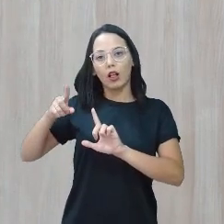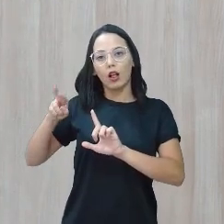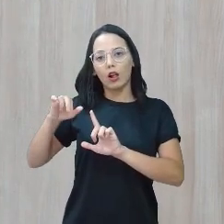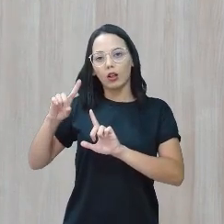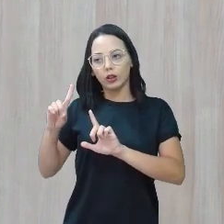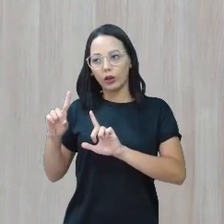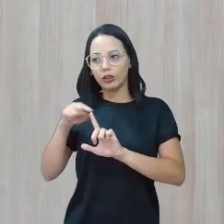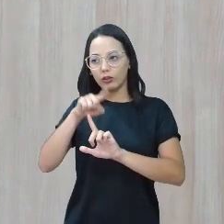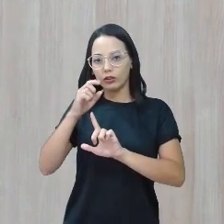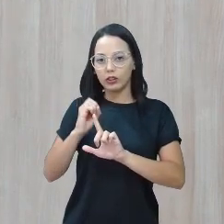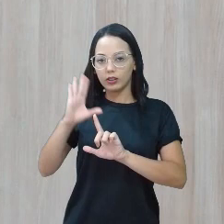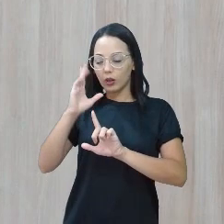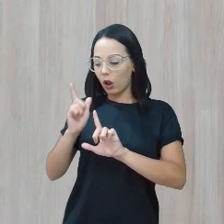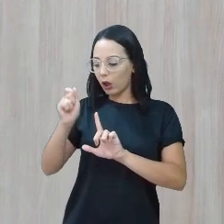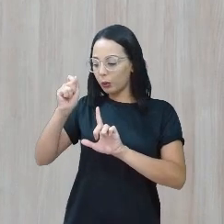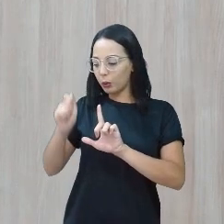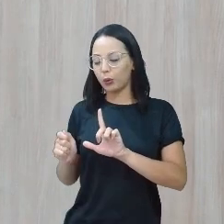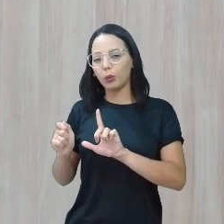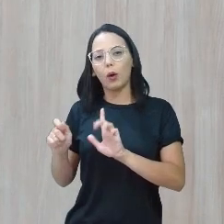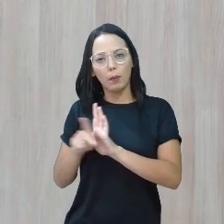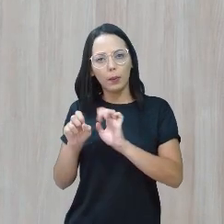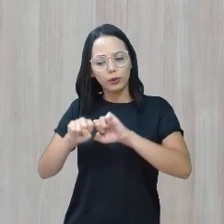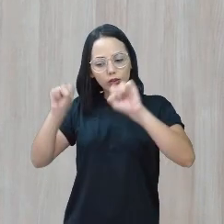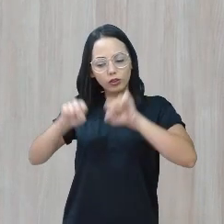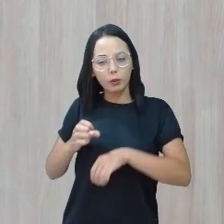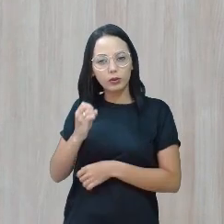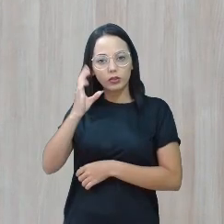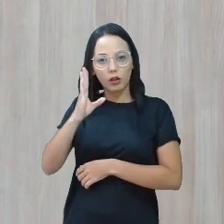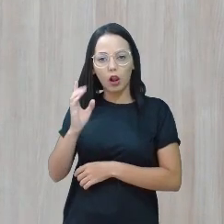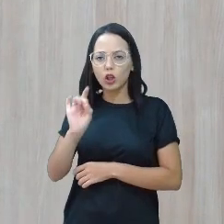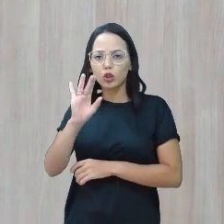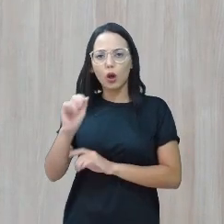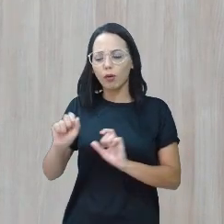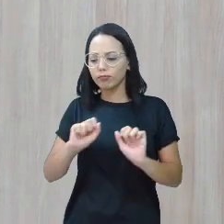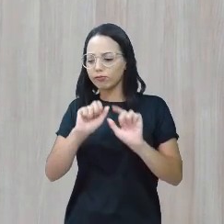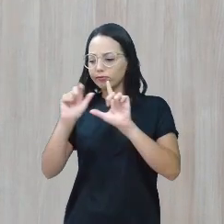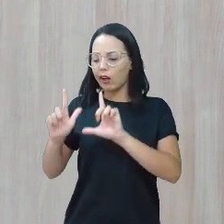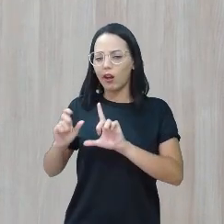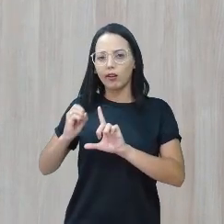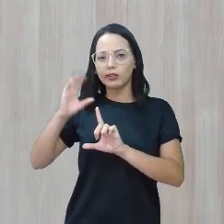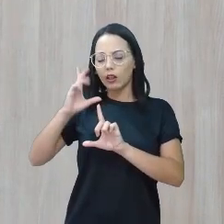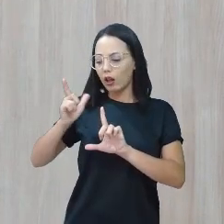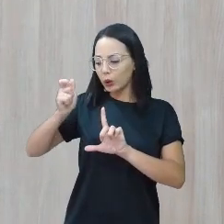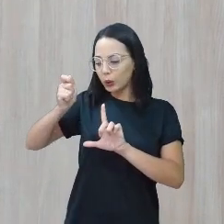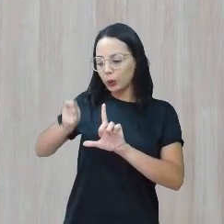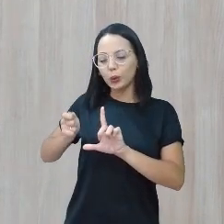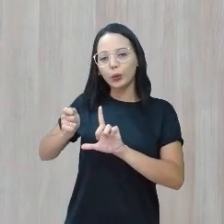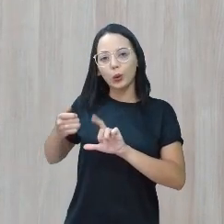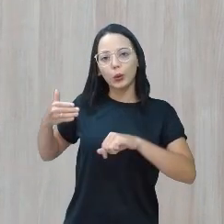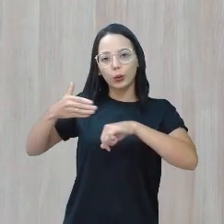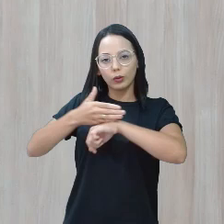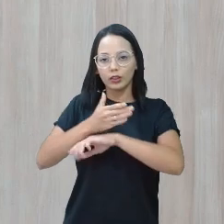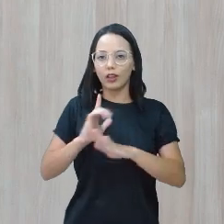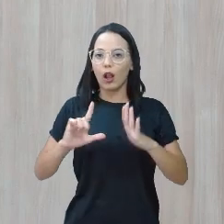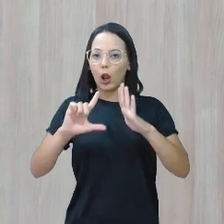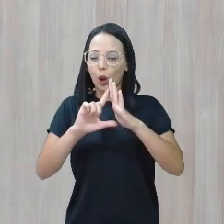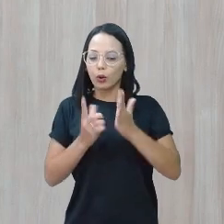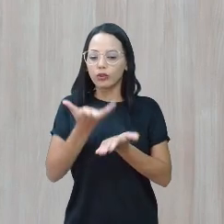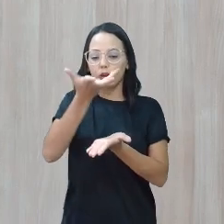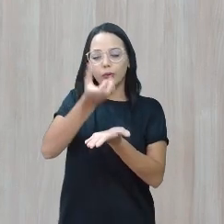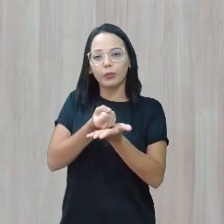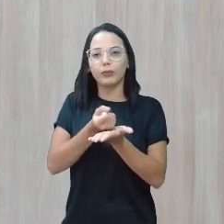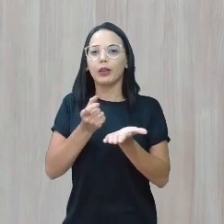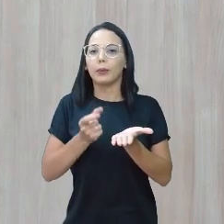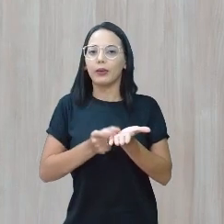Se você tiver esse sistema no seu celular, aponta a câmera aí para que você consiga ser direcionado para a lojinha e fazer o download